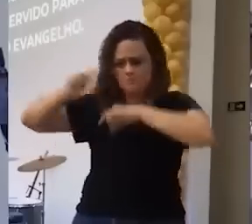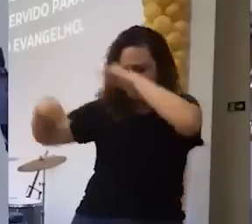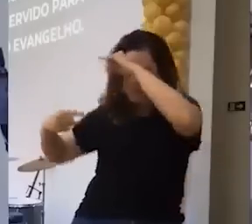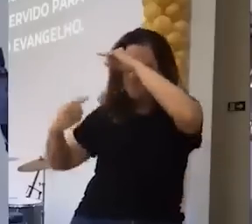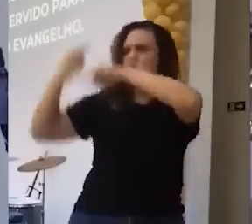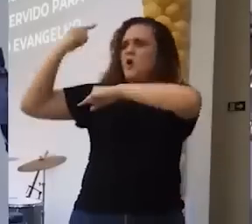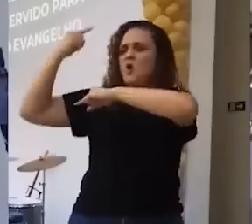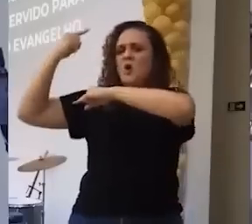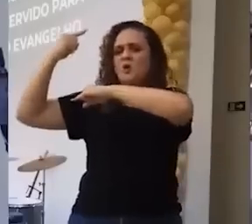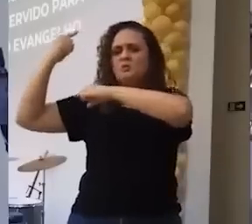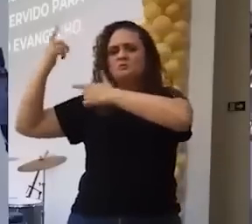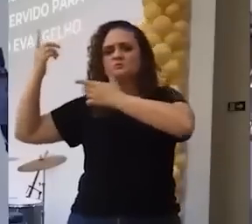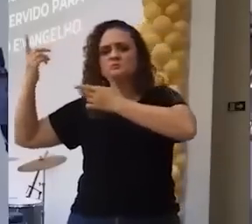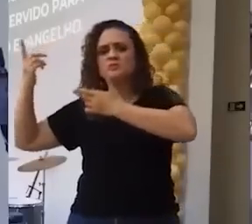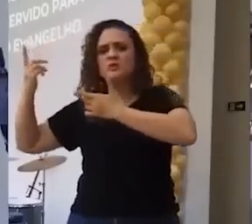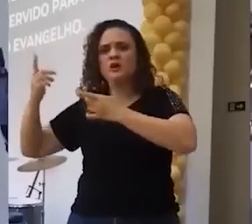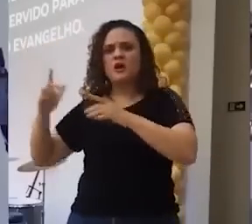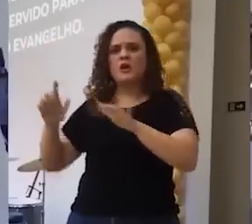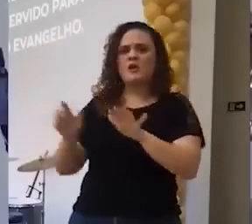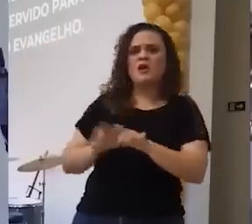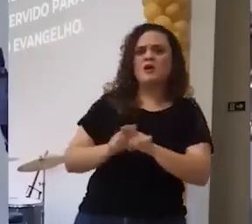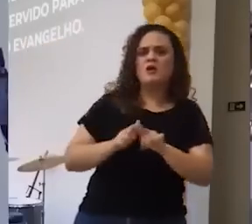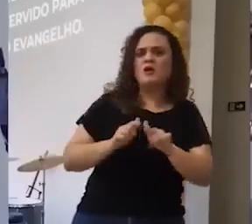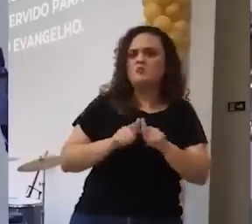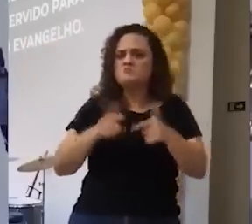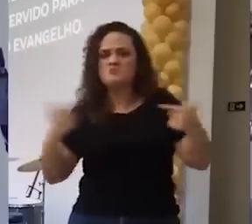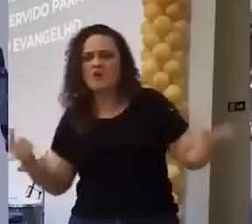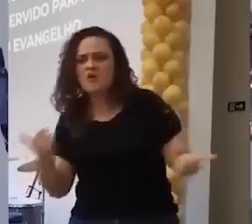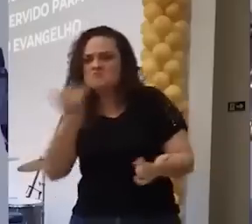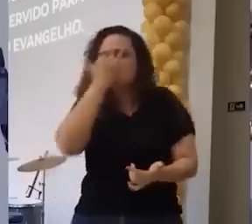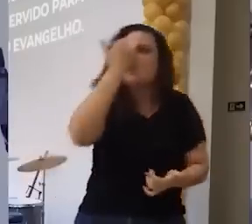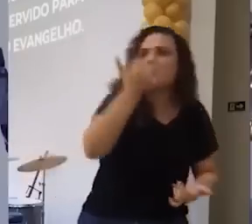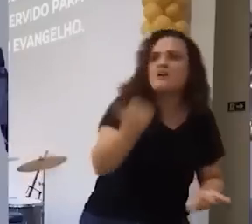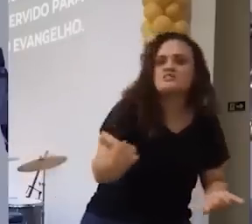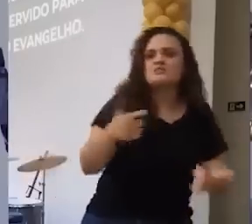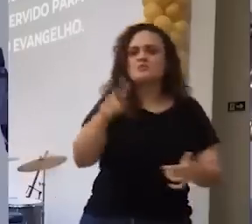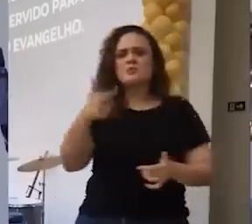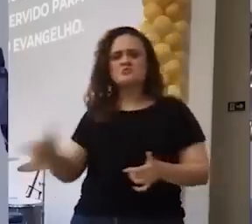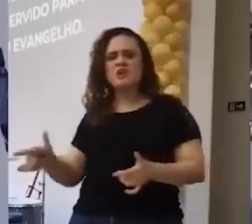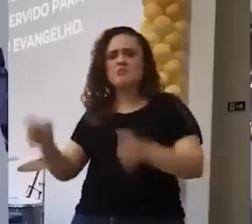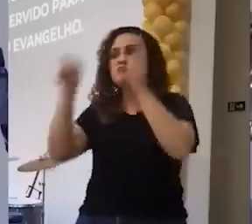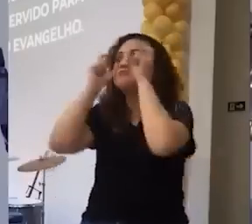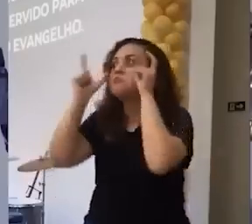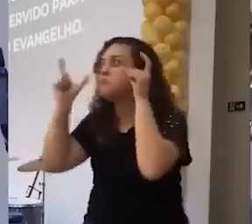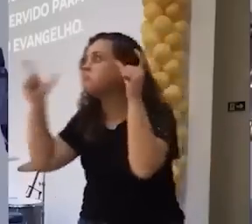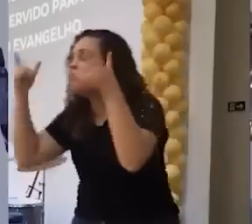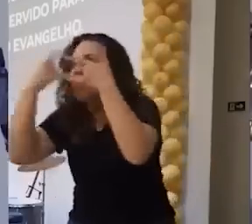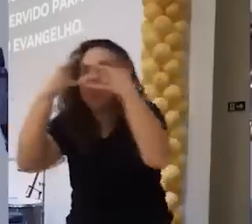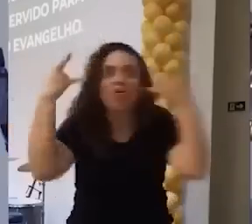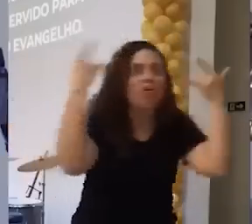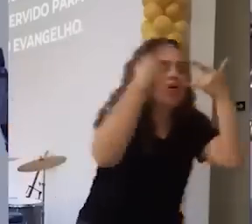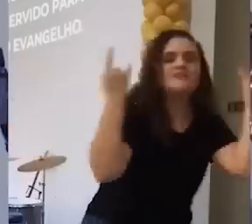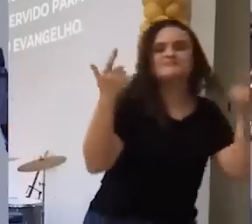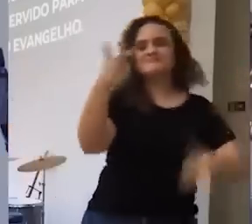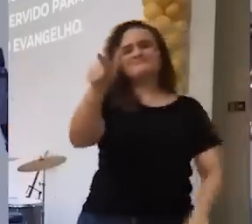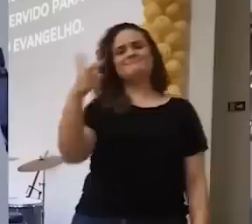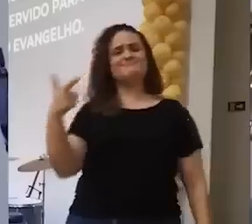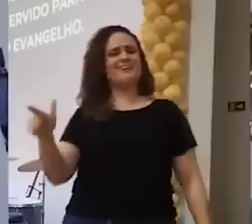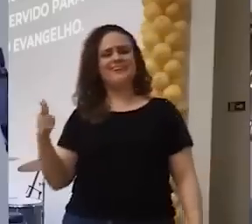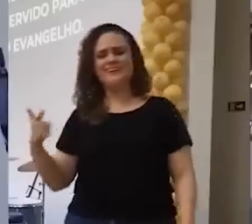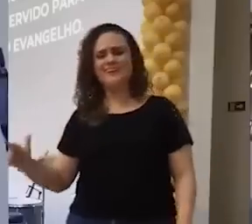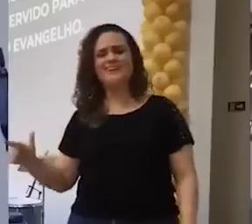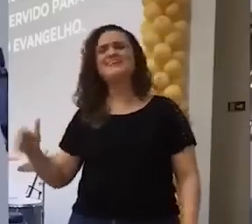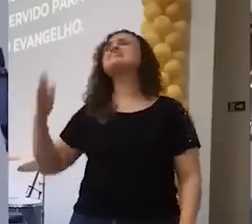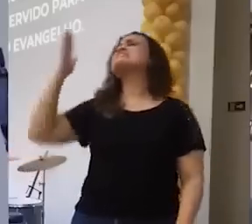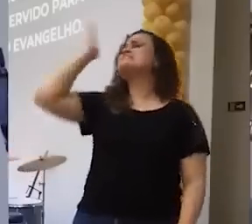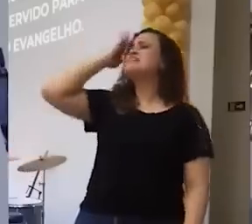homem não crê em misticismo, esse homem não crê em determinismo cego, esse homem não crê em olho gordo, esse homem sabe que a mão de Deus dirige o